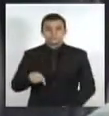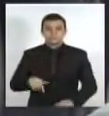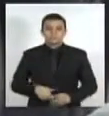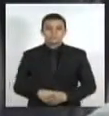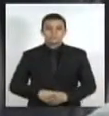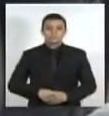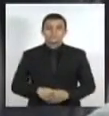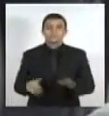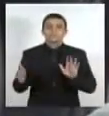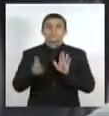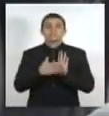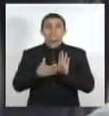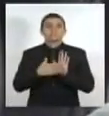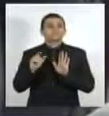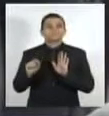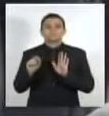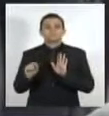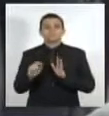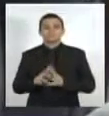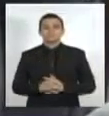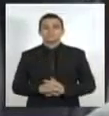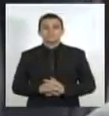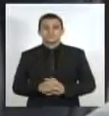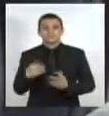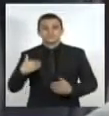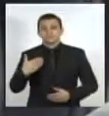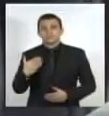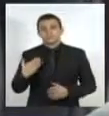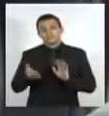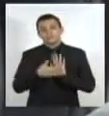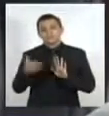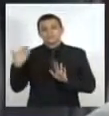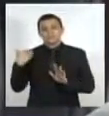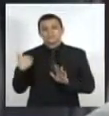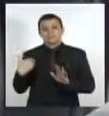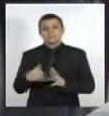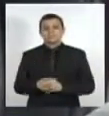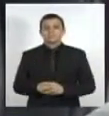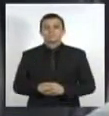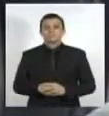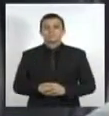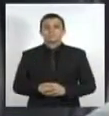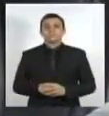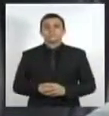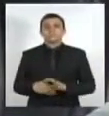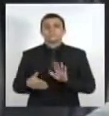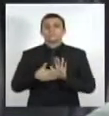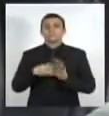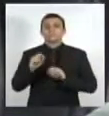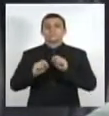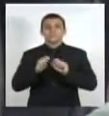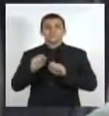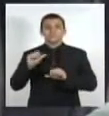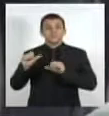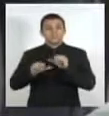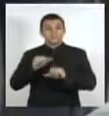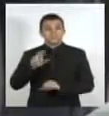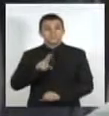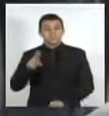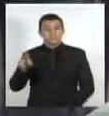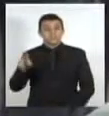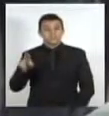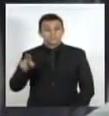a indicação que eu fiz, melhor dizendo, é de trocar o nome